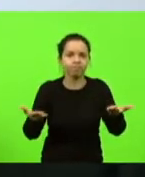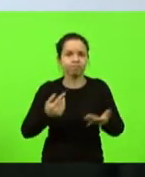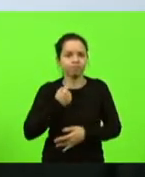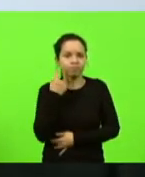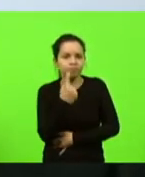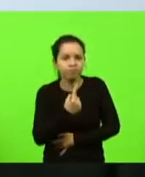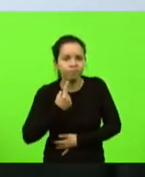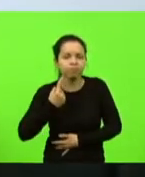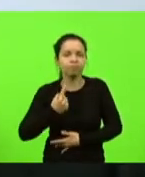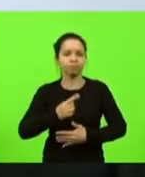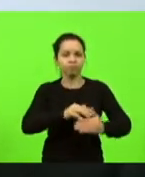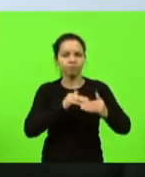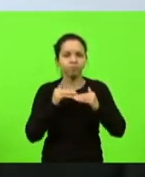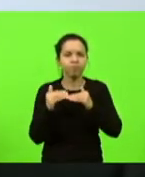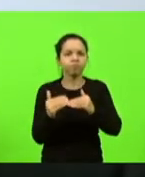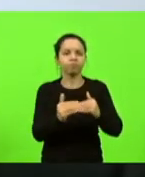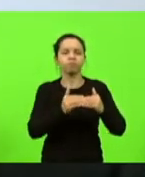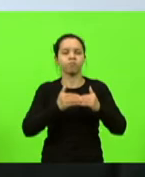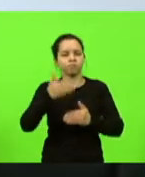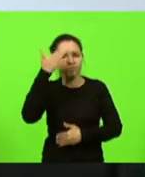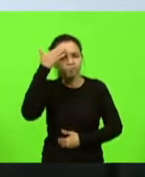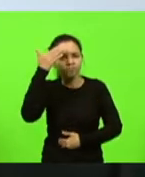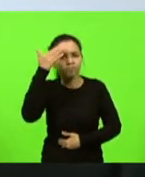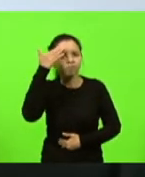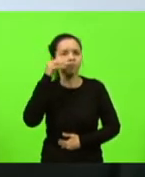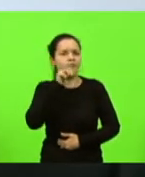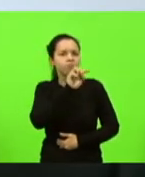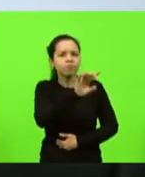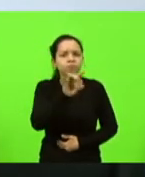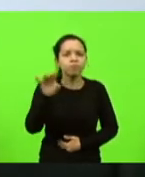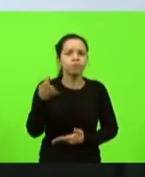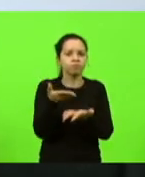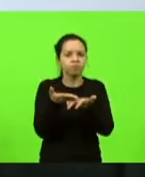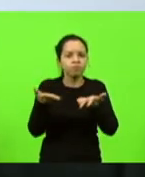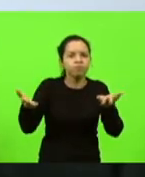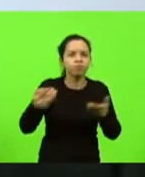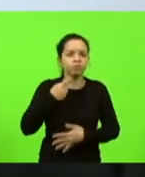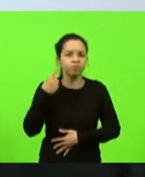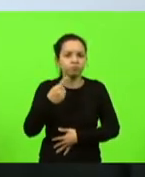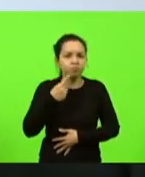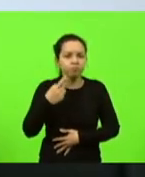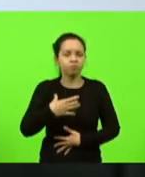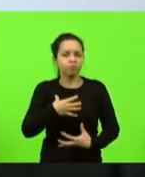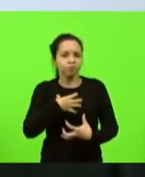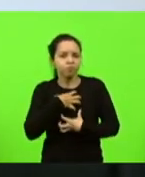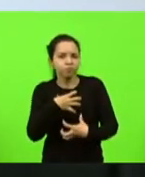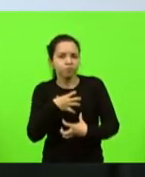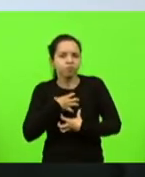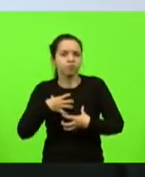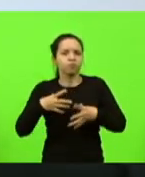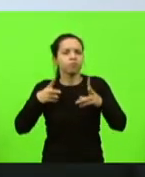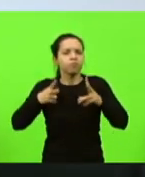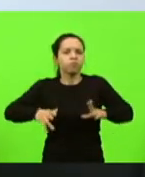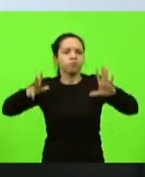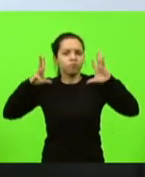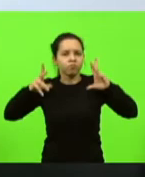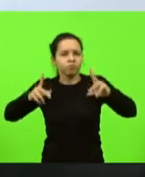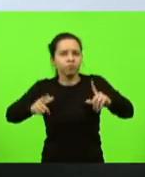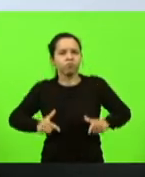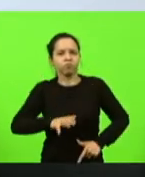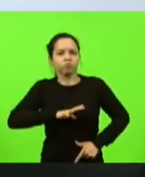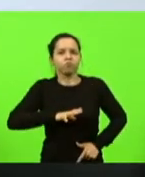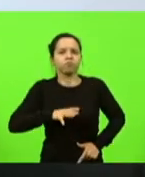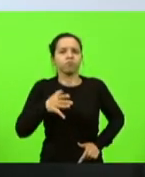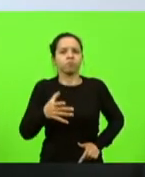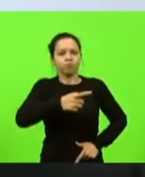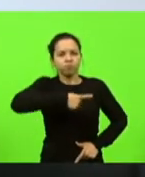peço... eu sei que aí cada um tem um espírito guerreiro, um espírito de leão. Agora chegou a nossa vez de mostrar